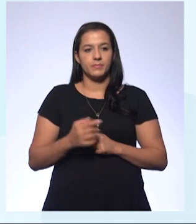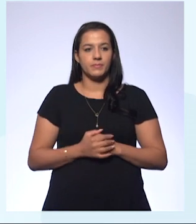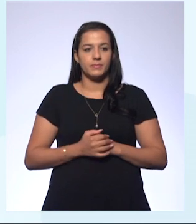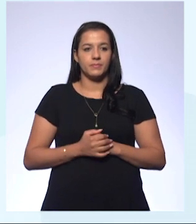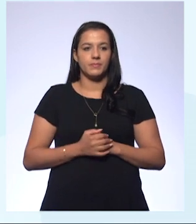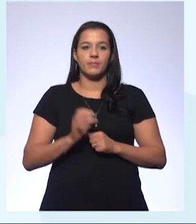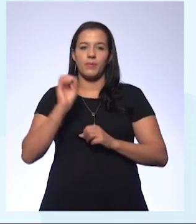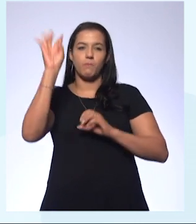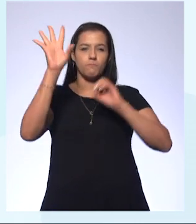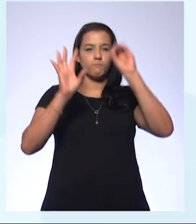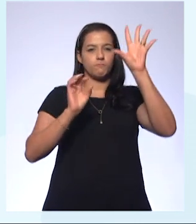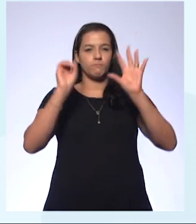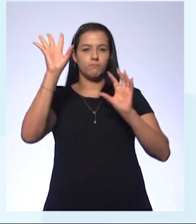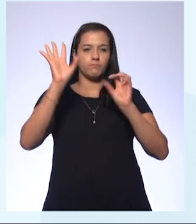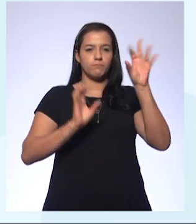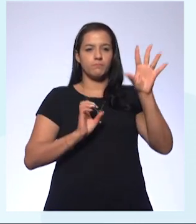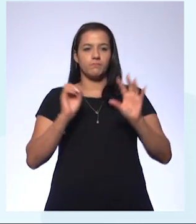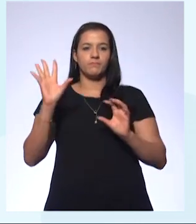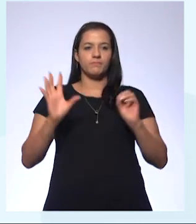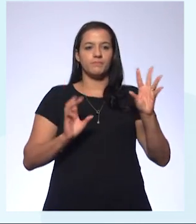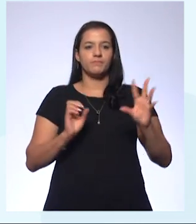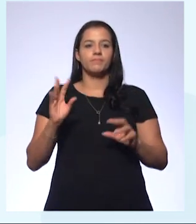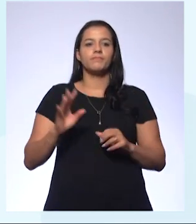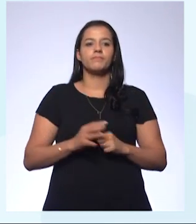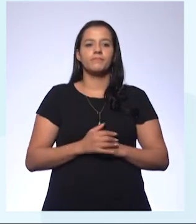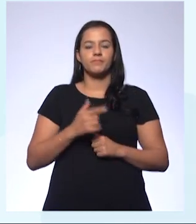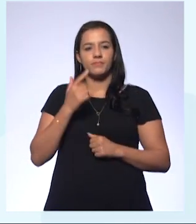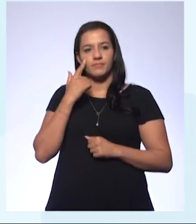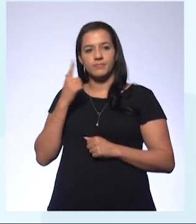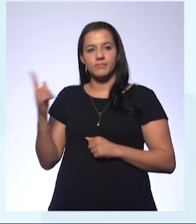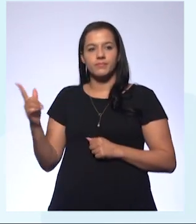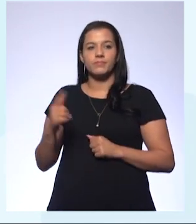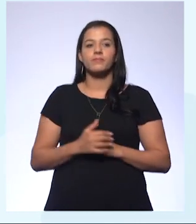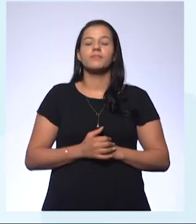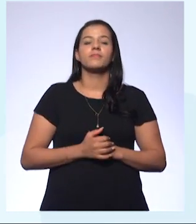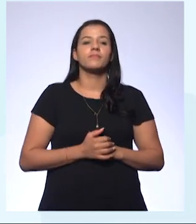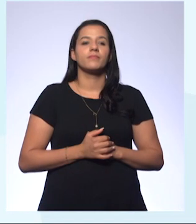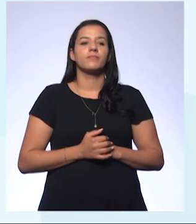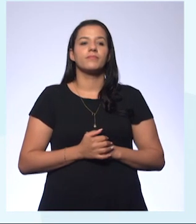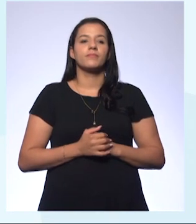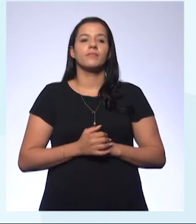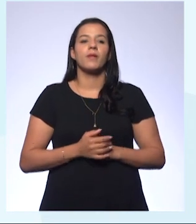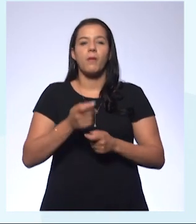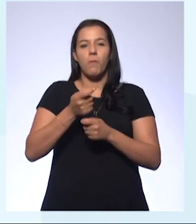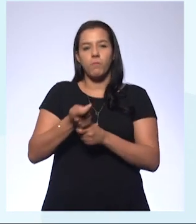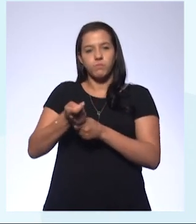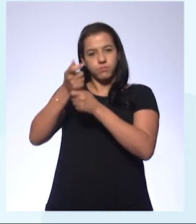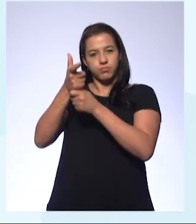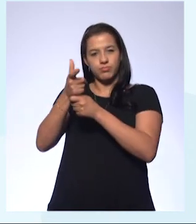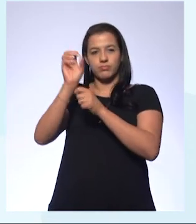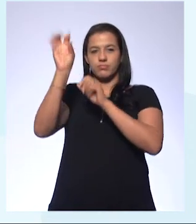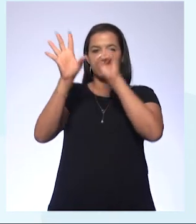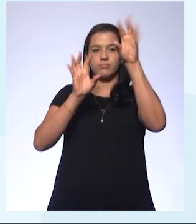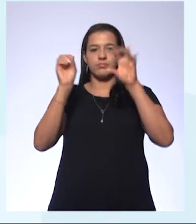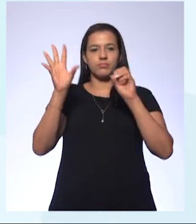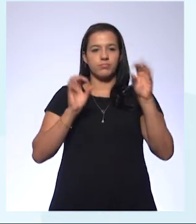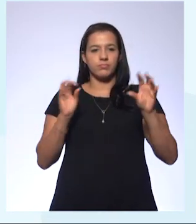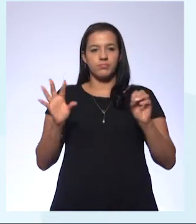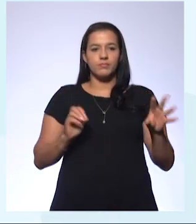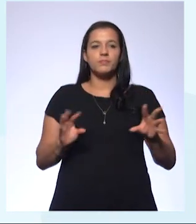dar essas cores diferentes. E nesse quadrinho aí do lado tem um gifzinho. Pode dar um play, por favor?